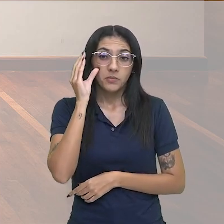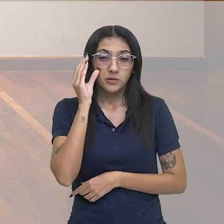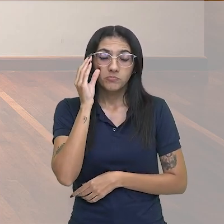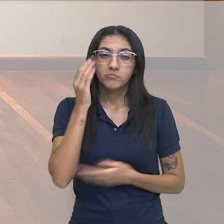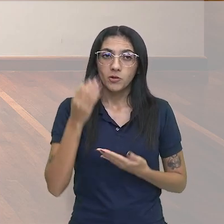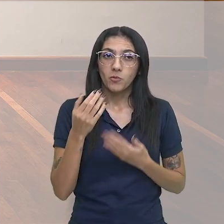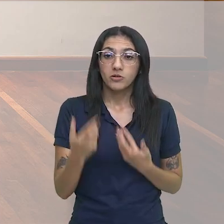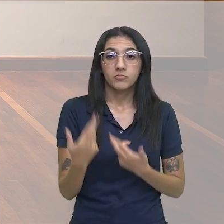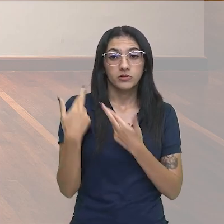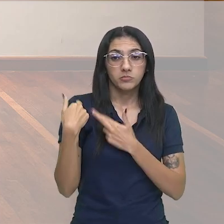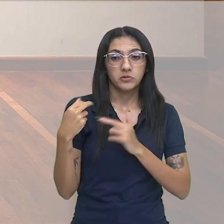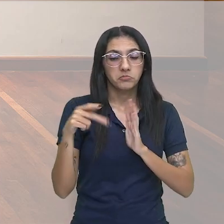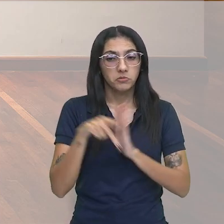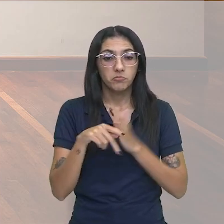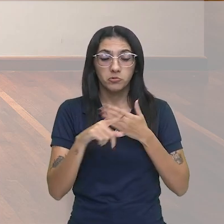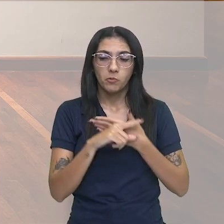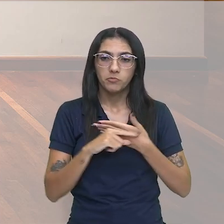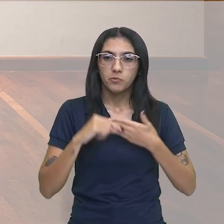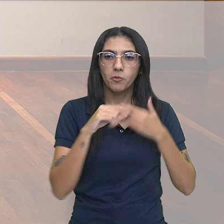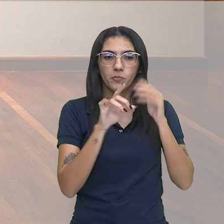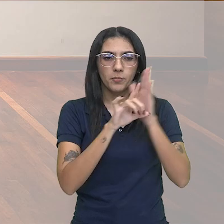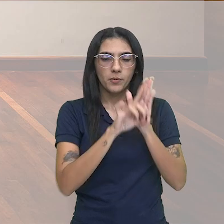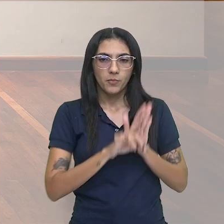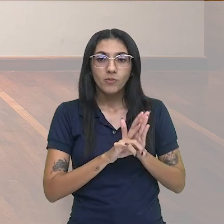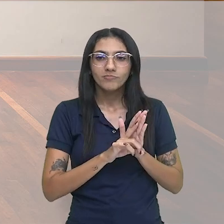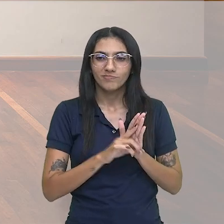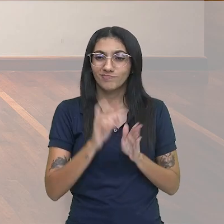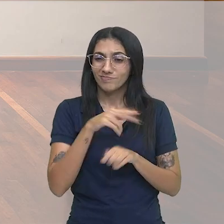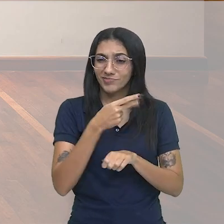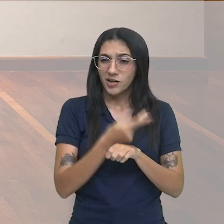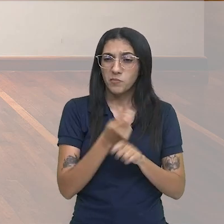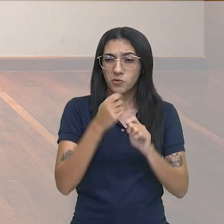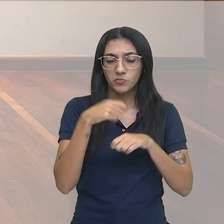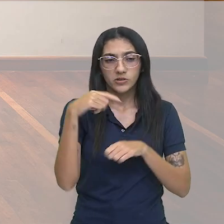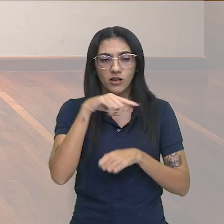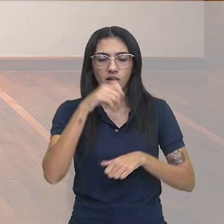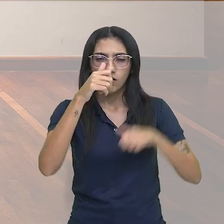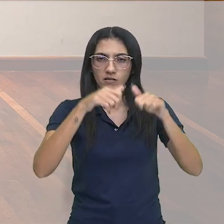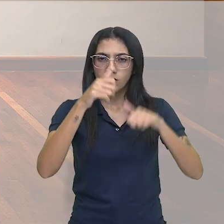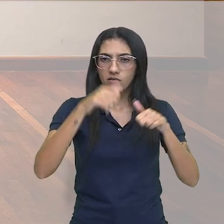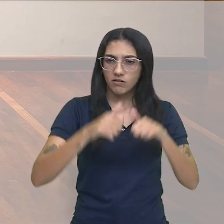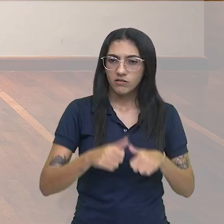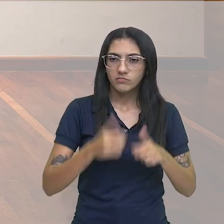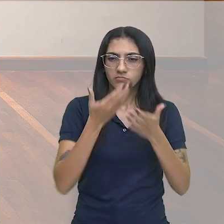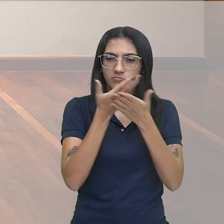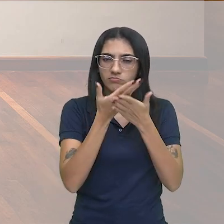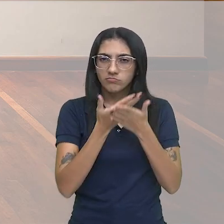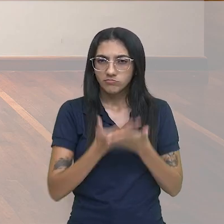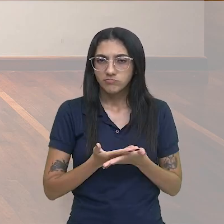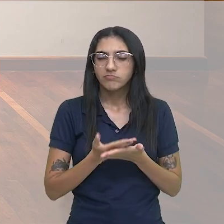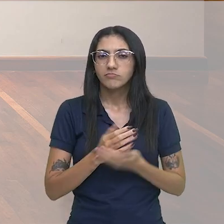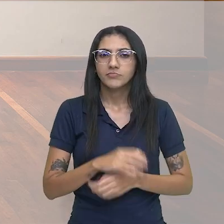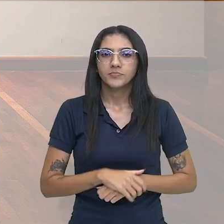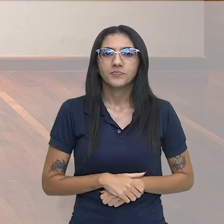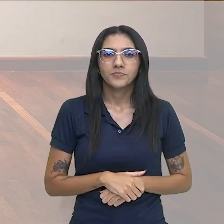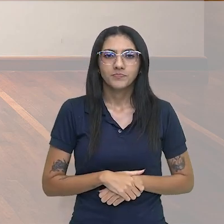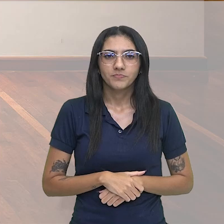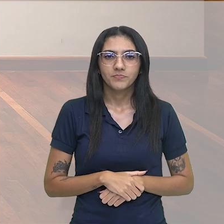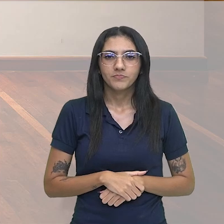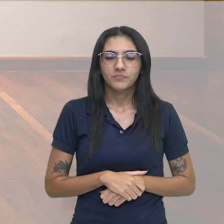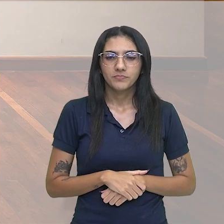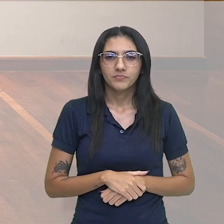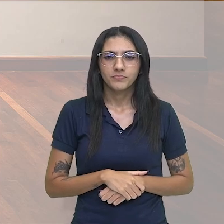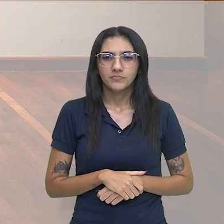tipo ideal para, a partir daí, ele fazer as suas análises, os seus estudos, né? Como na questão das